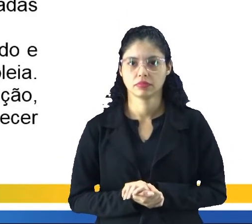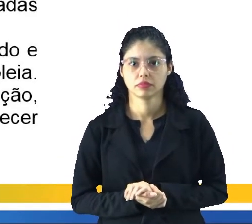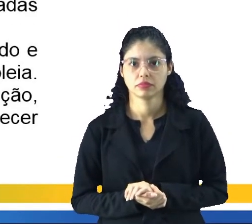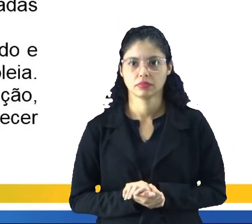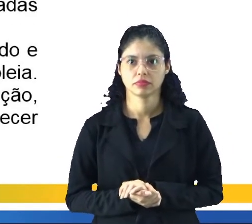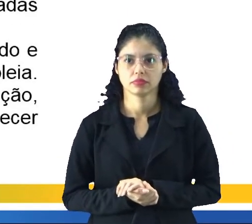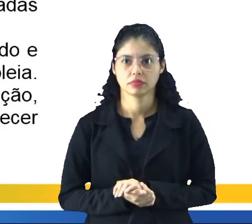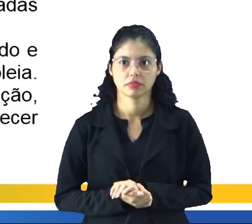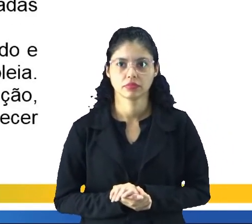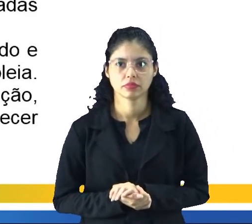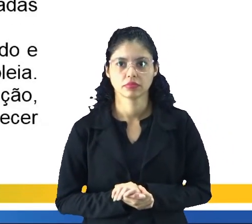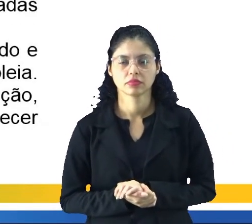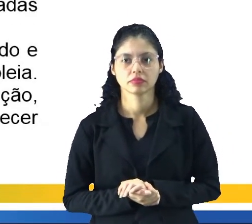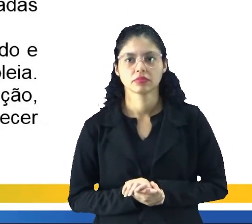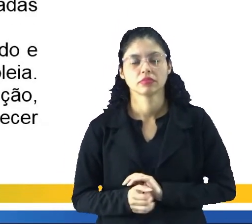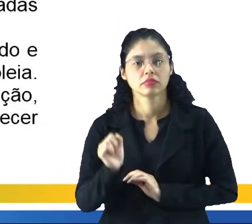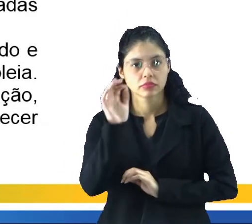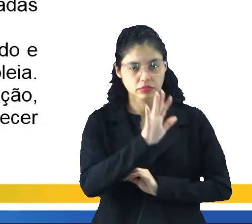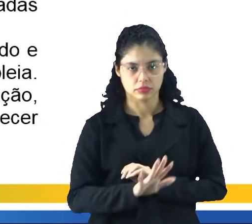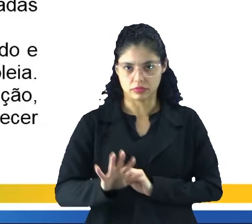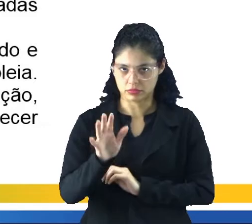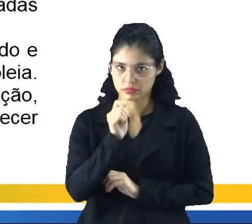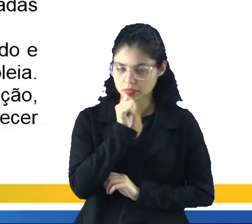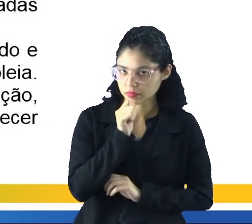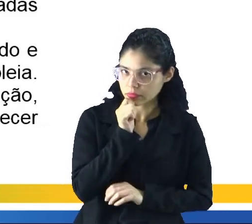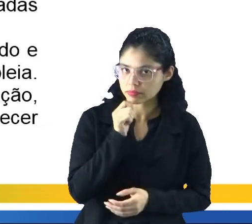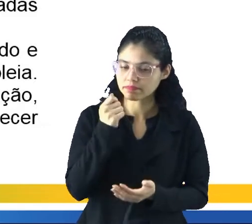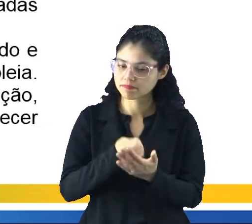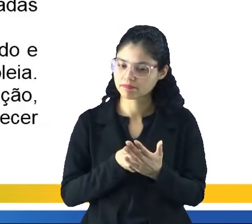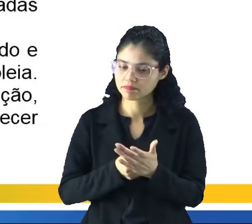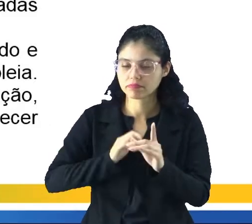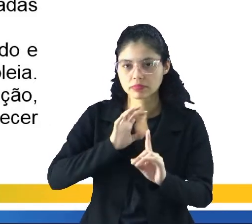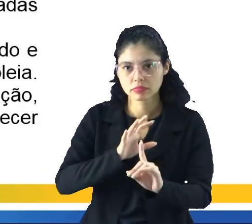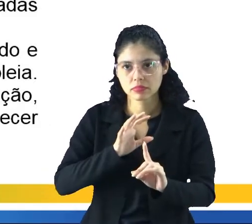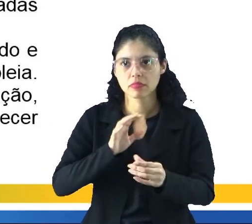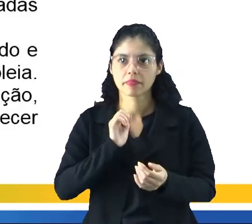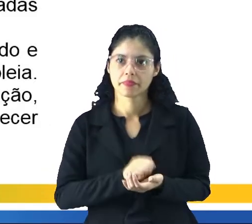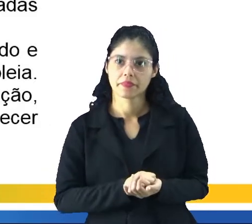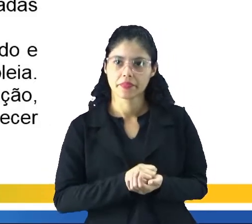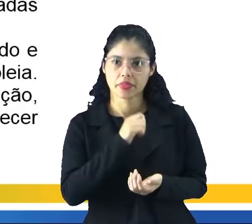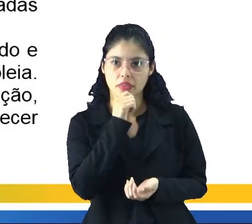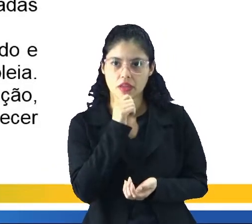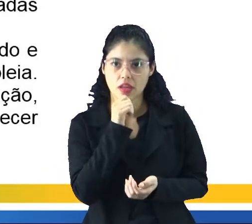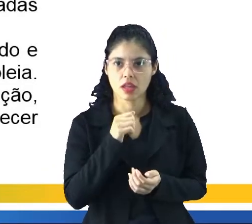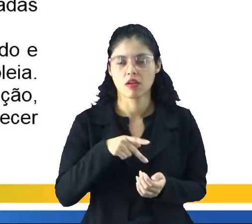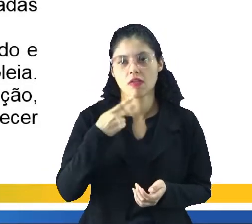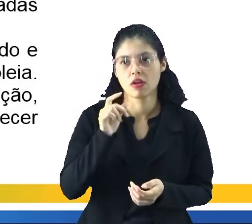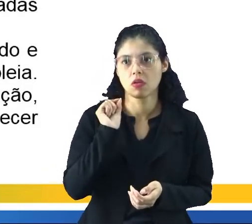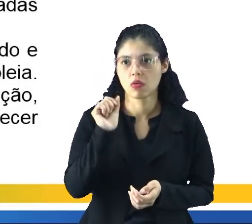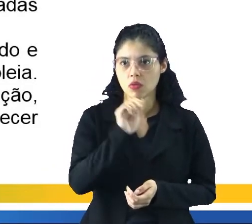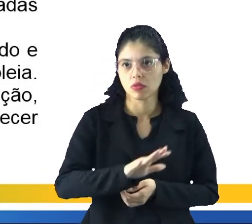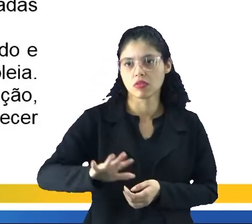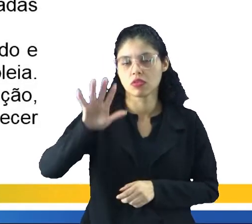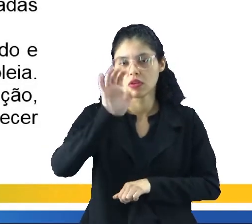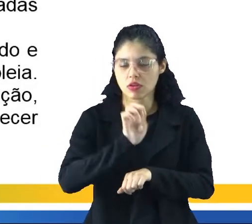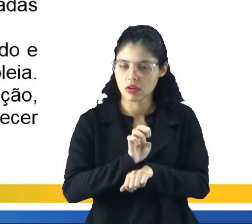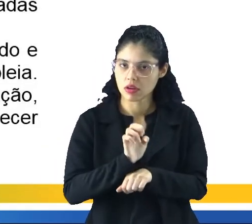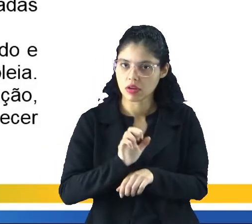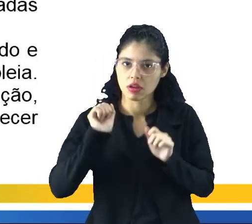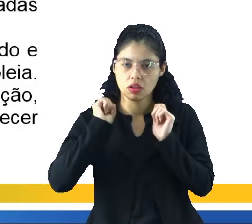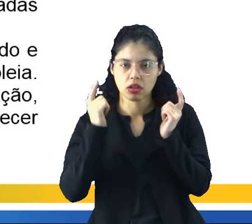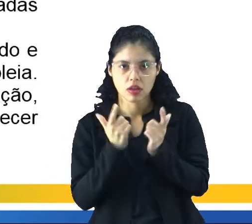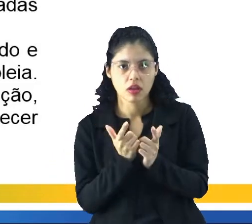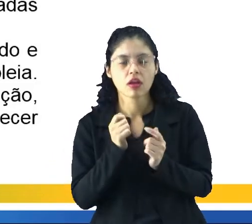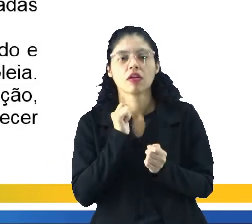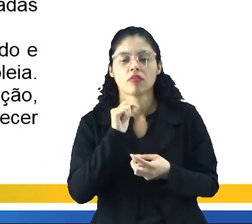Os Estados Gerais. Pressionados por essa situação, o rei Luís XVI convoca os Estados Gerais, que era uma assembleia formada